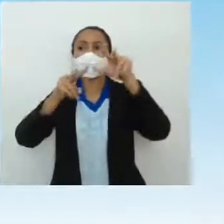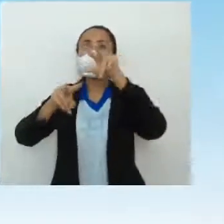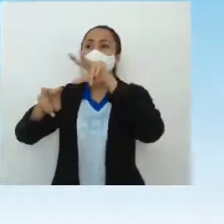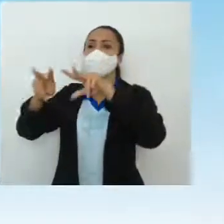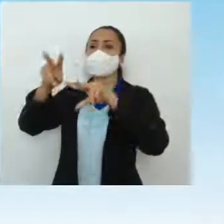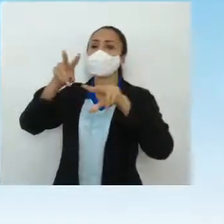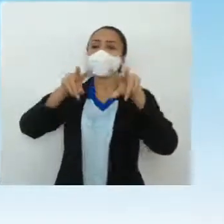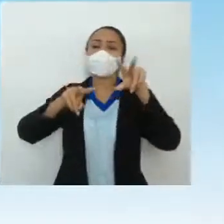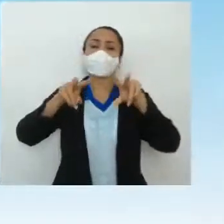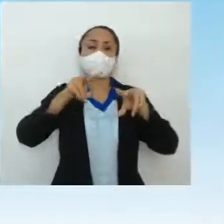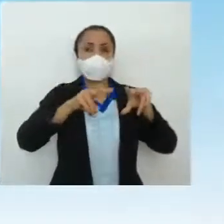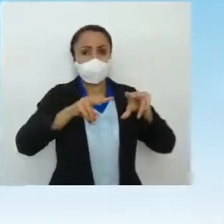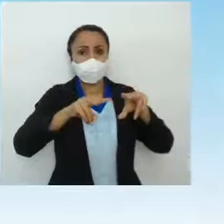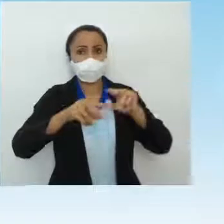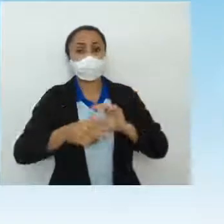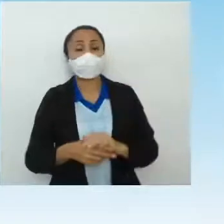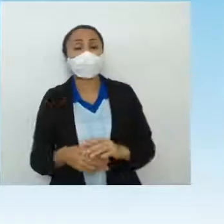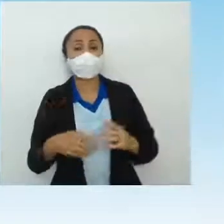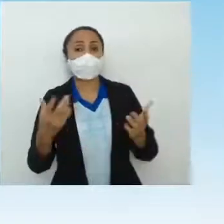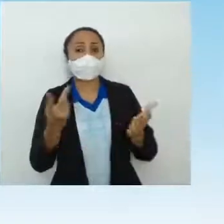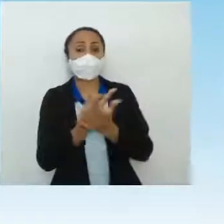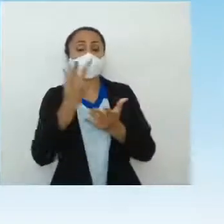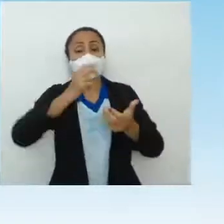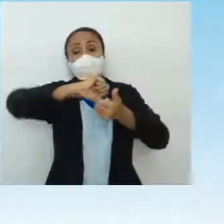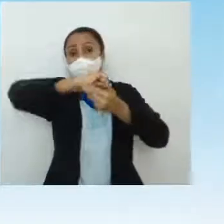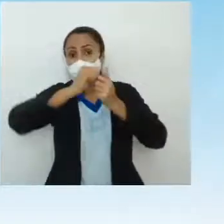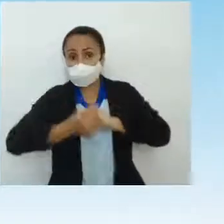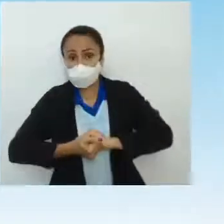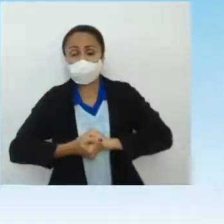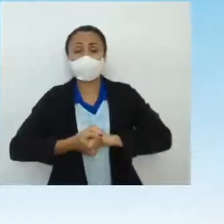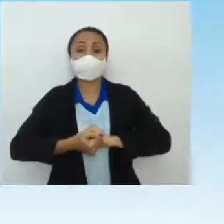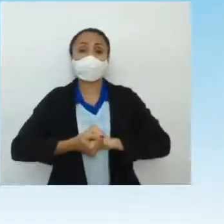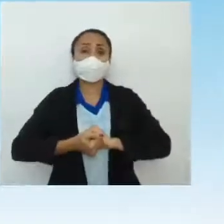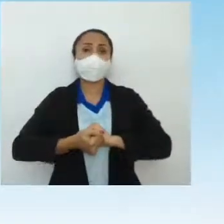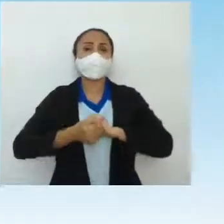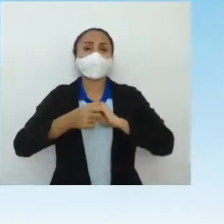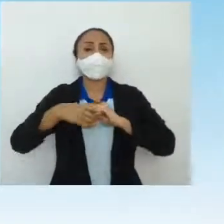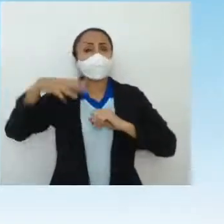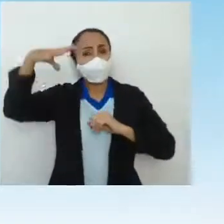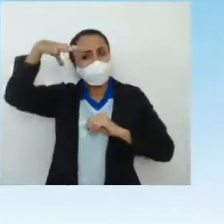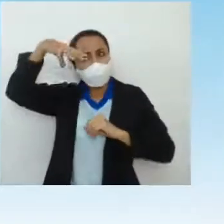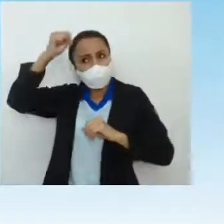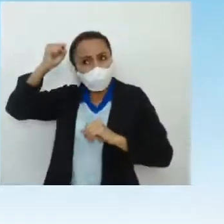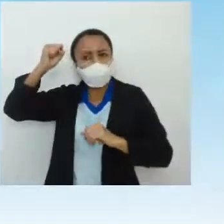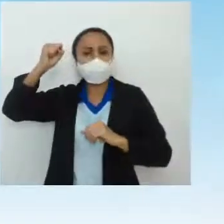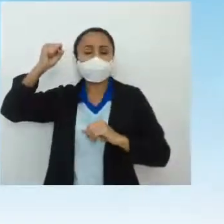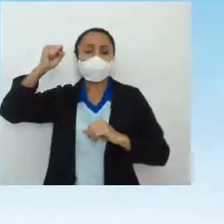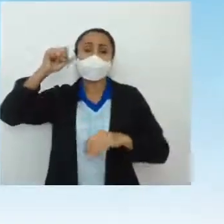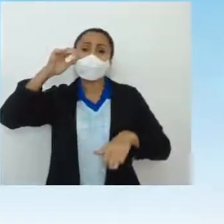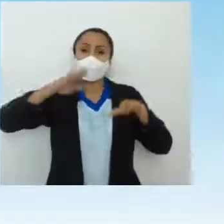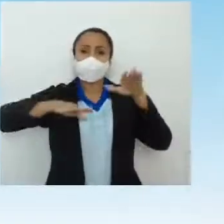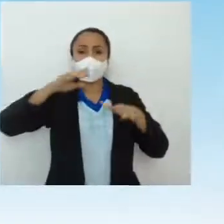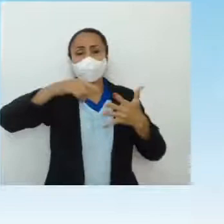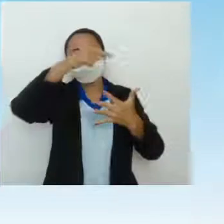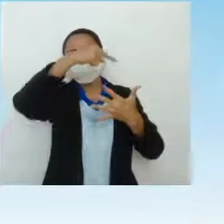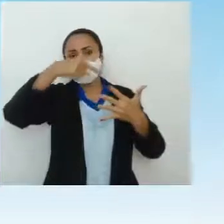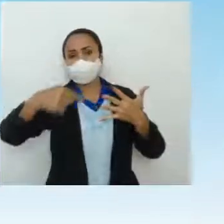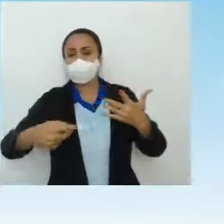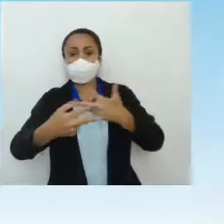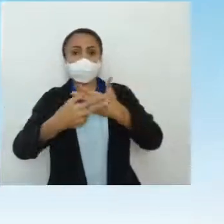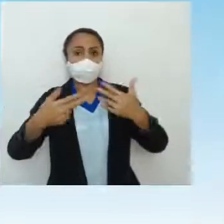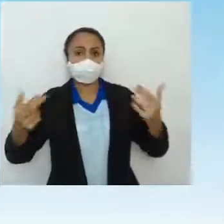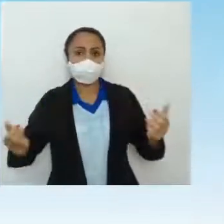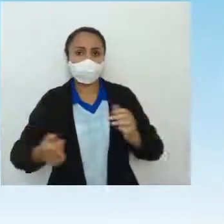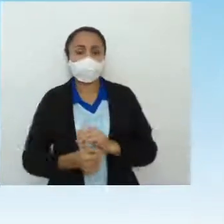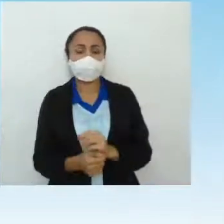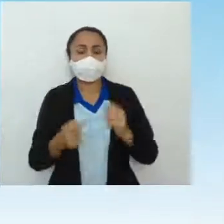Isso ocorre devido à adaptação ao escuro e depende também de vários fatores, como dilatação